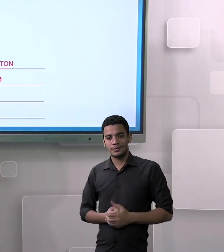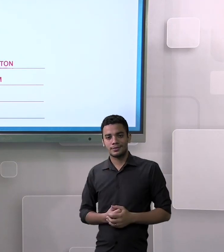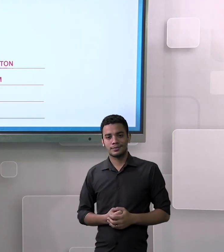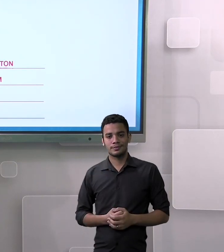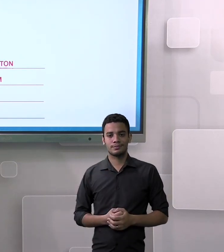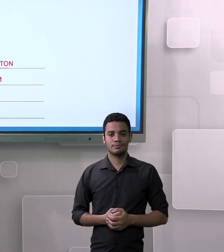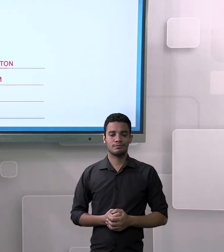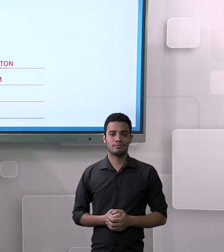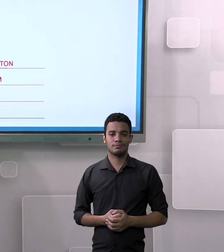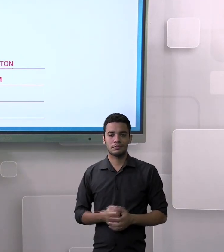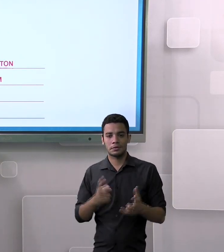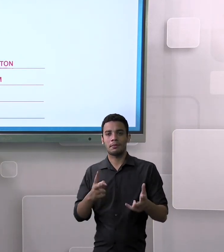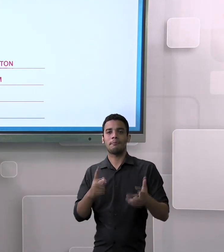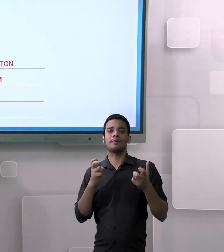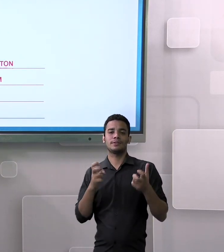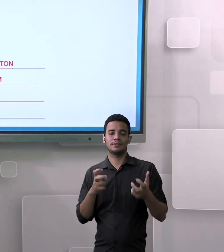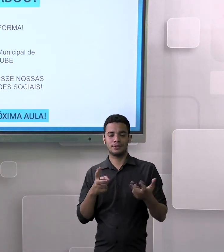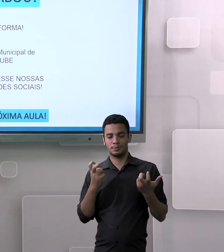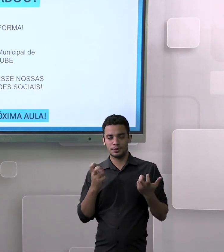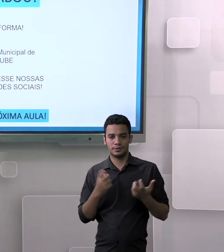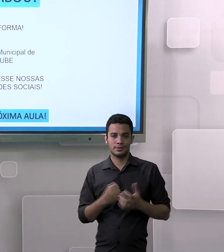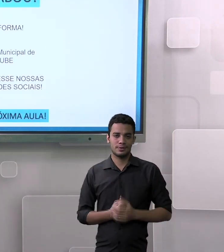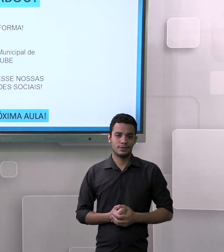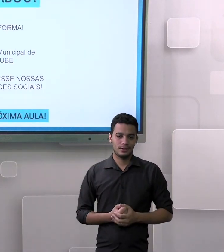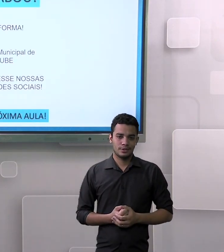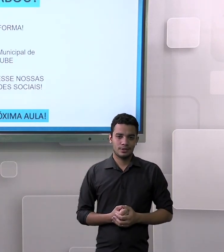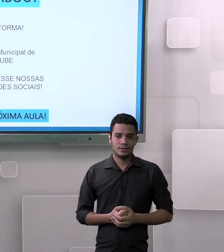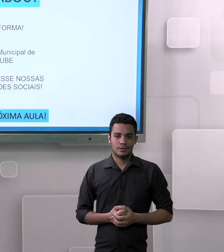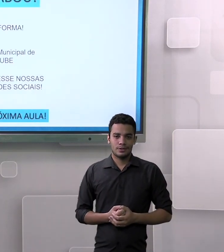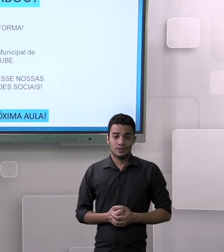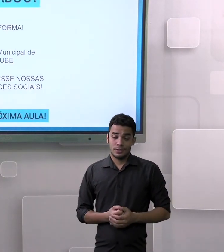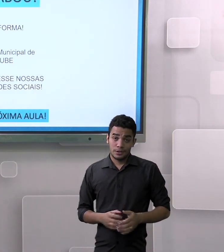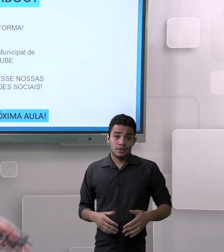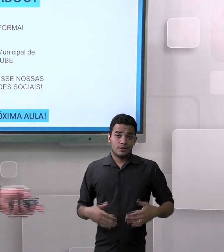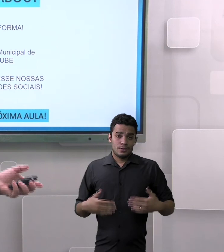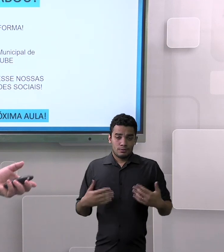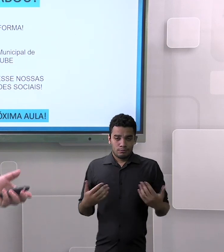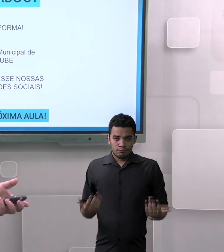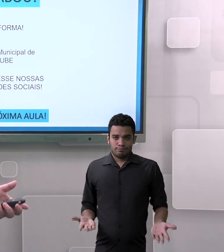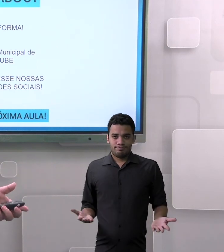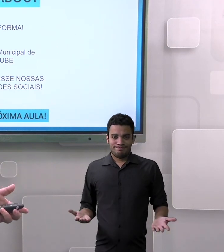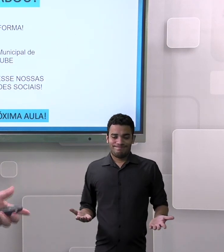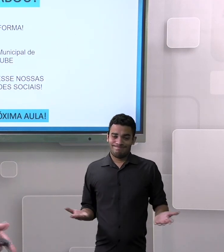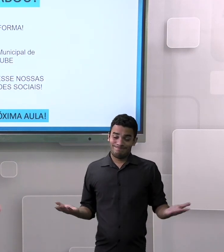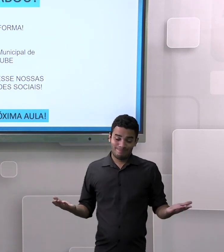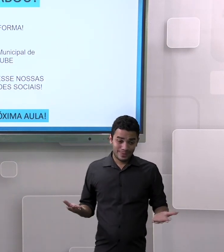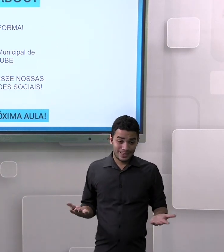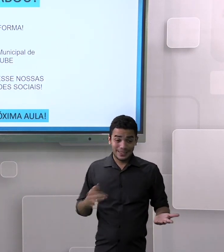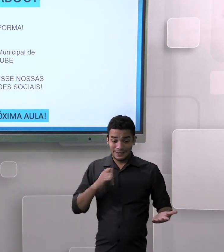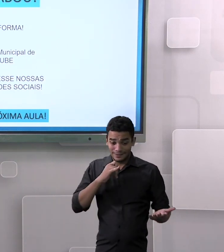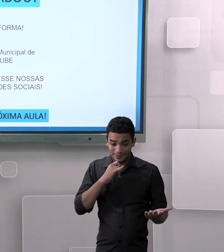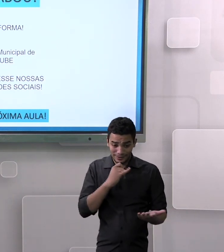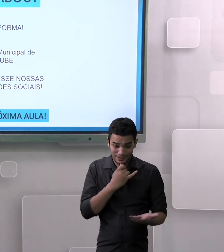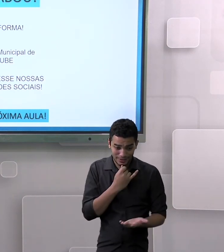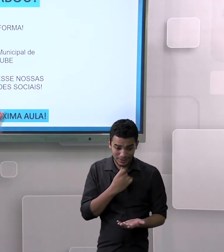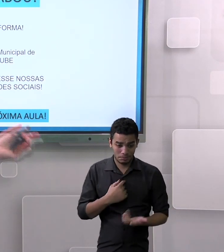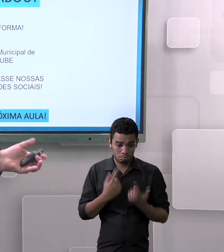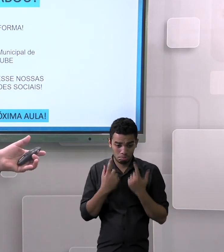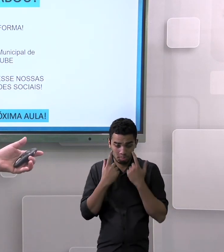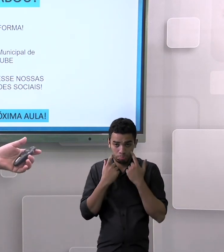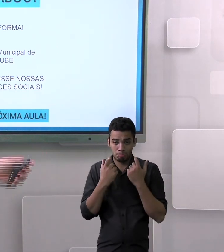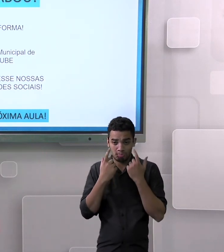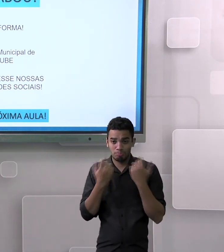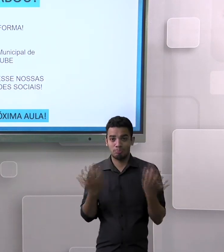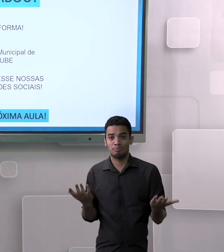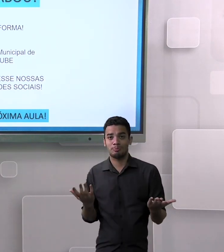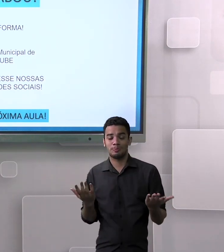Vacinas. 3 sílabas. Bom, que pena. Andrezinha chegou, eu